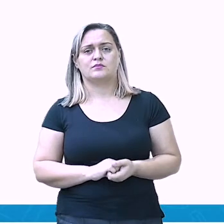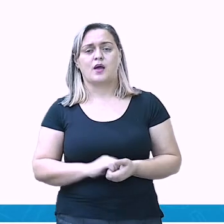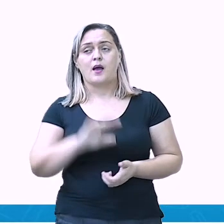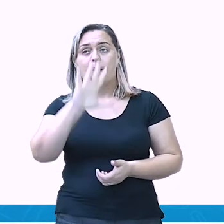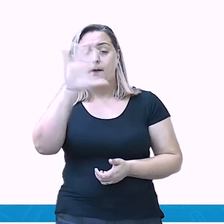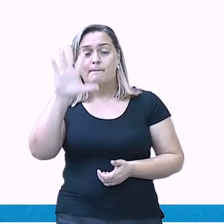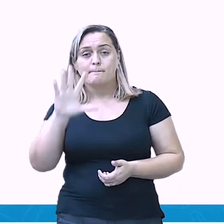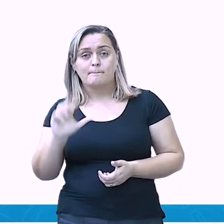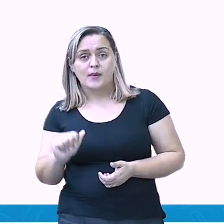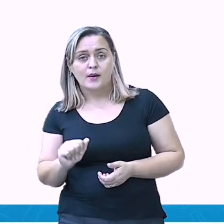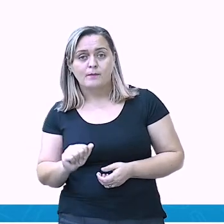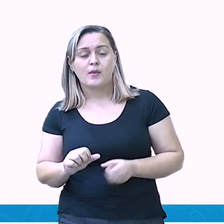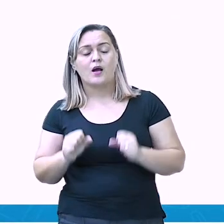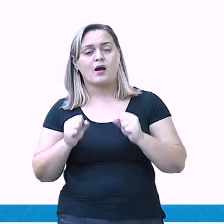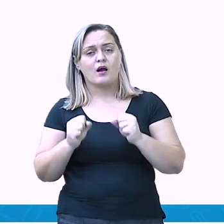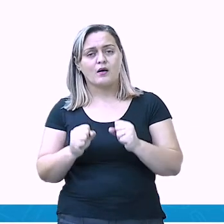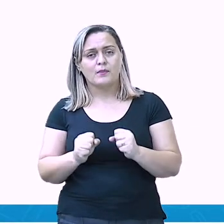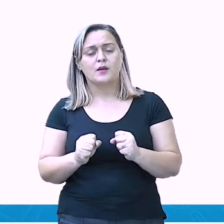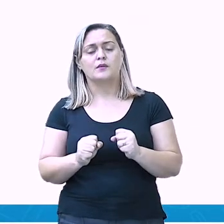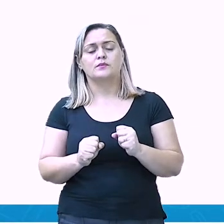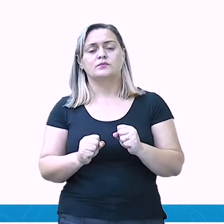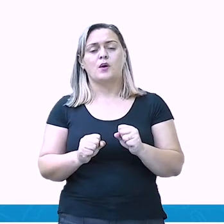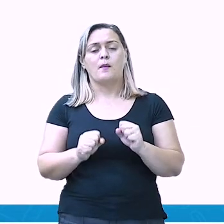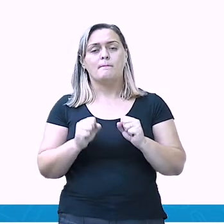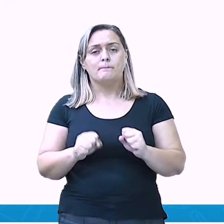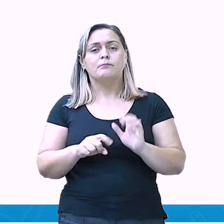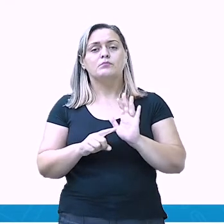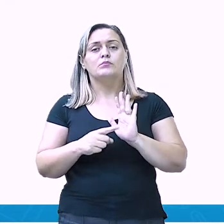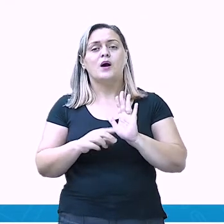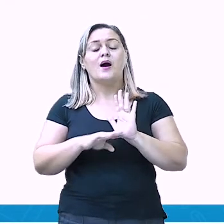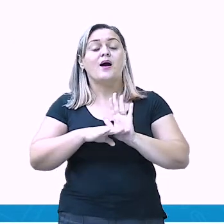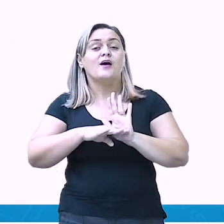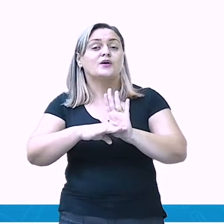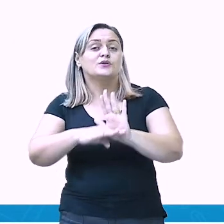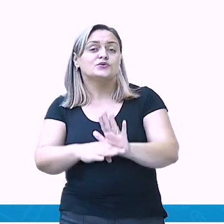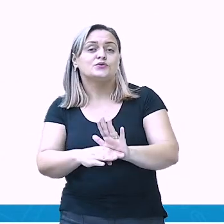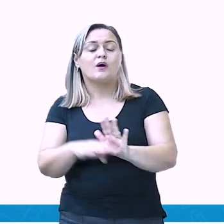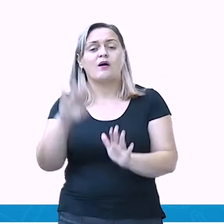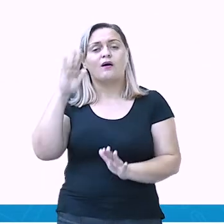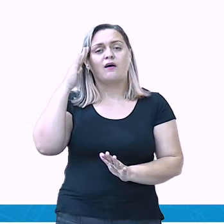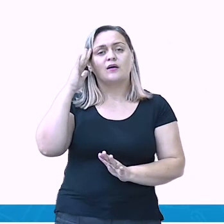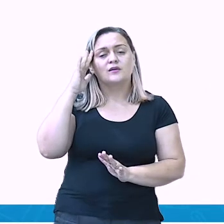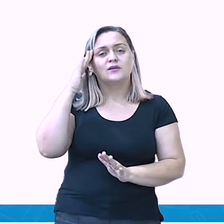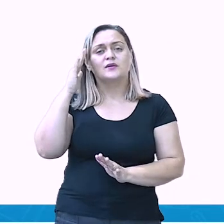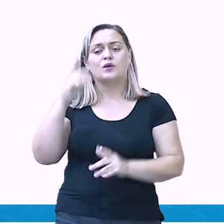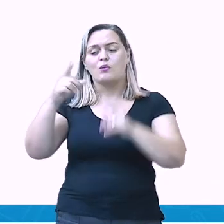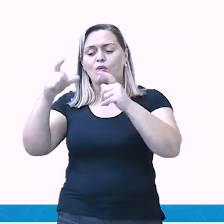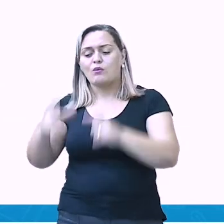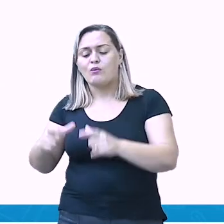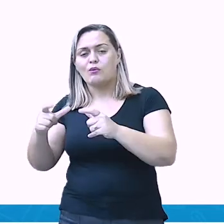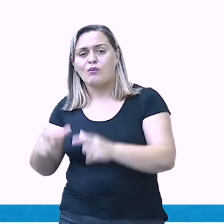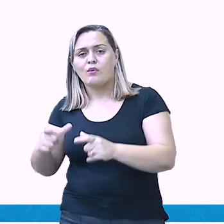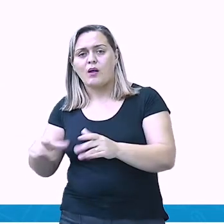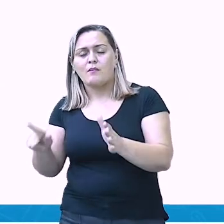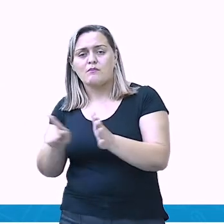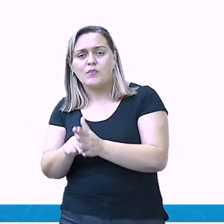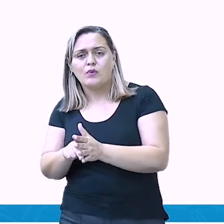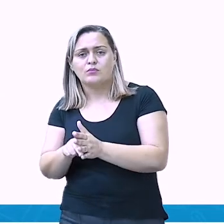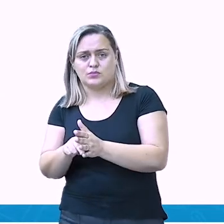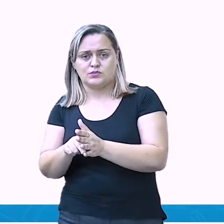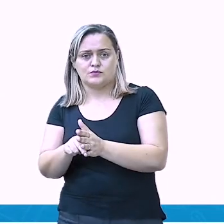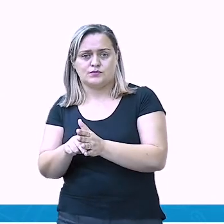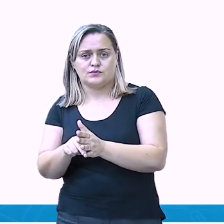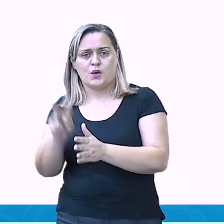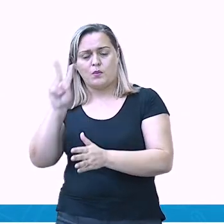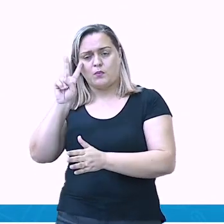linguagem. Então vamos lá. Nós temos aqui, olha, de maneira bem específica, mostrando para